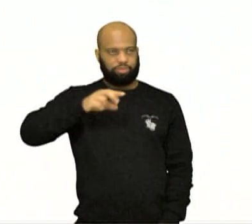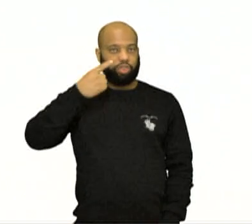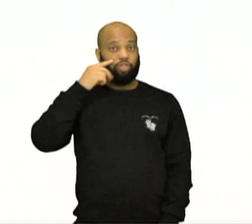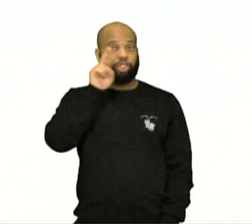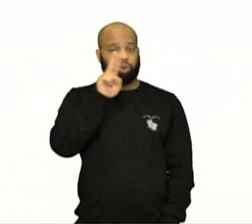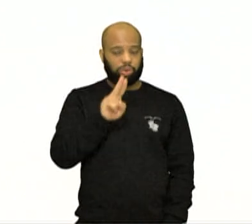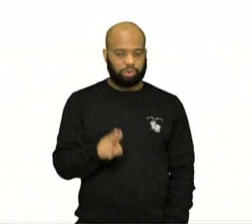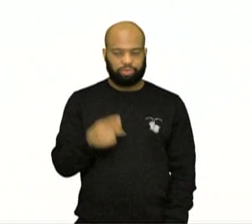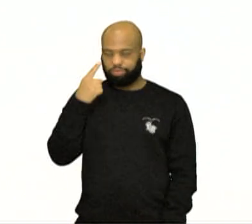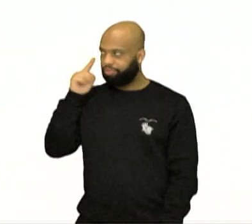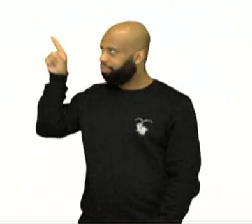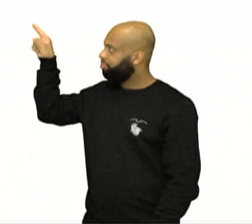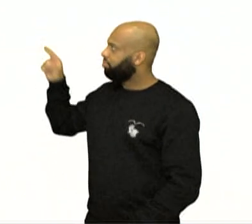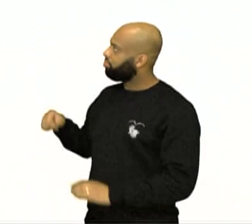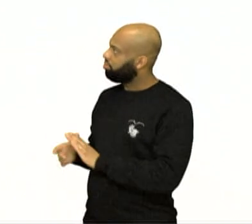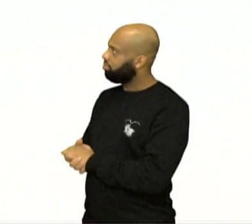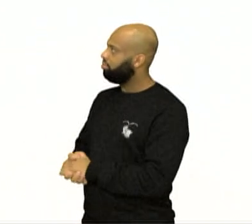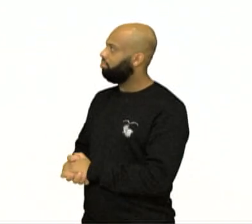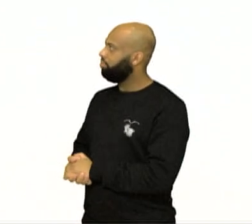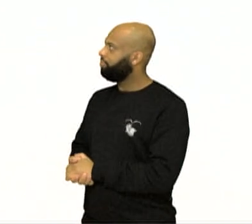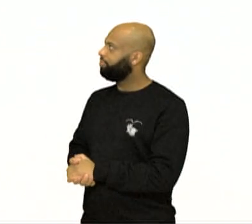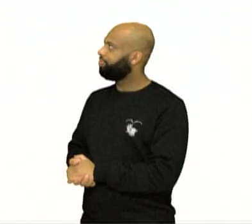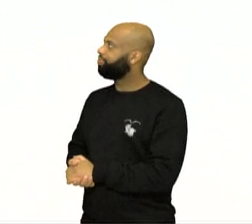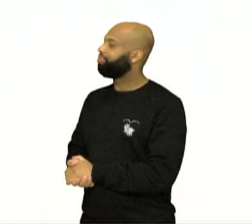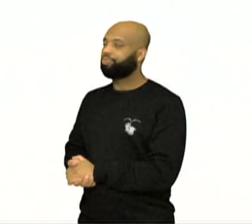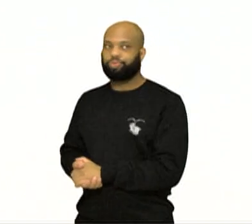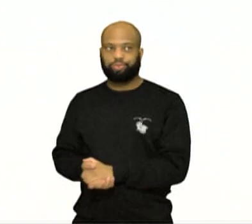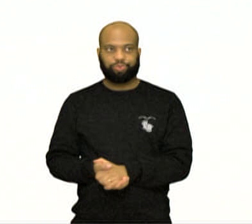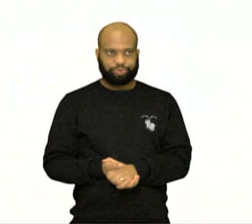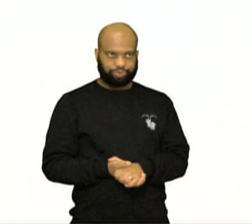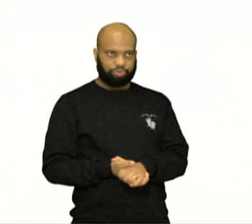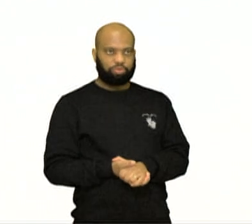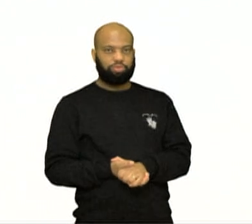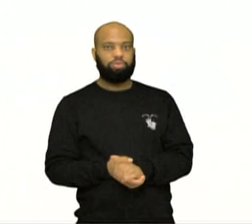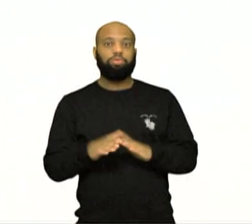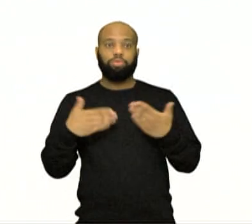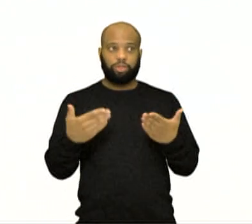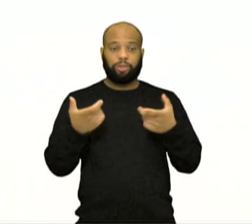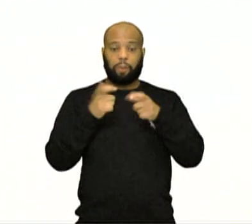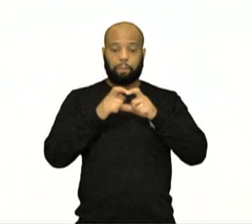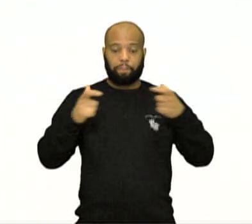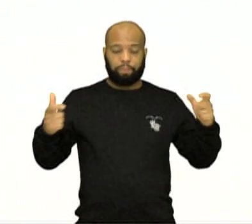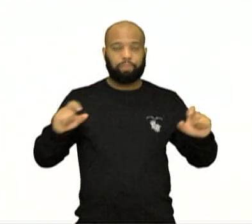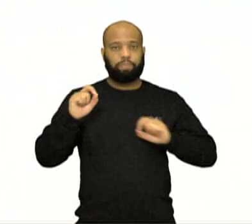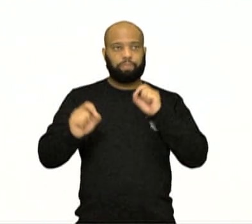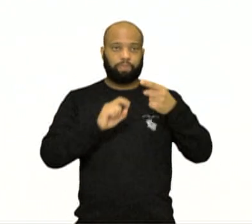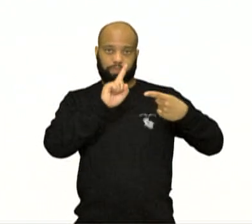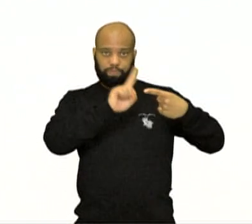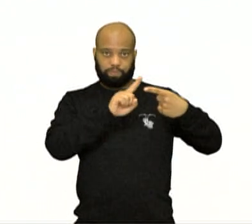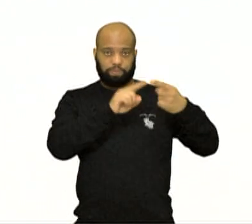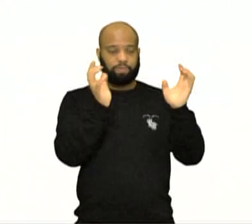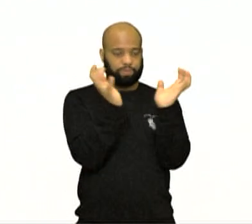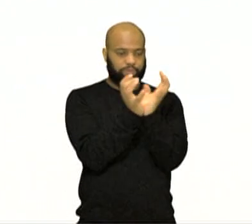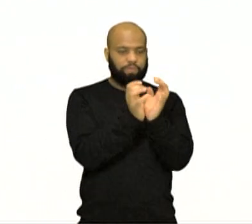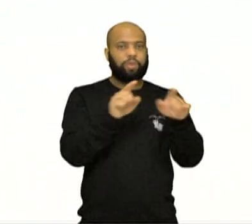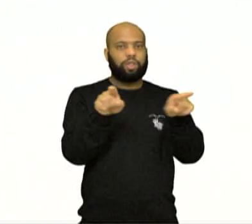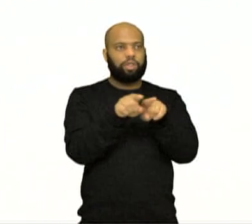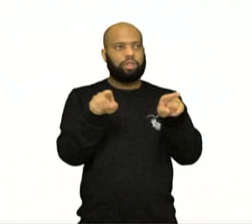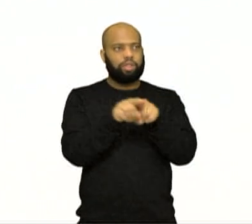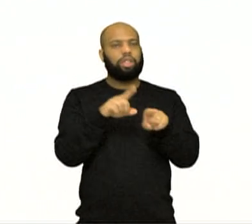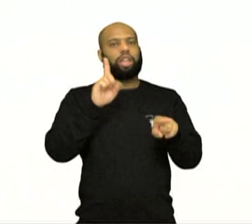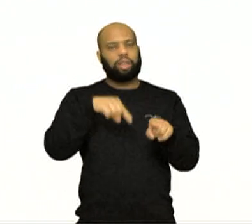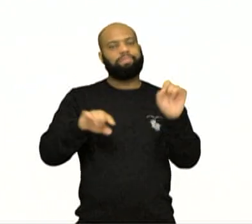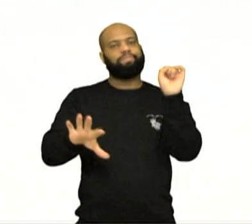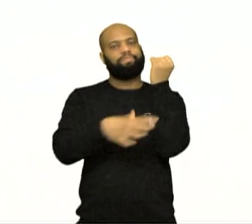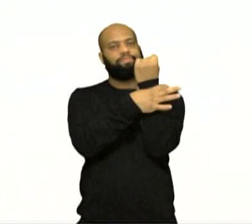blocantes mecânicos e os aparelhos de freio, tá? Na maior parte, esses aparelhos também estão ligados à